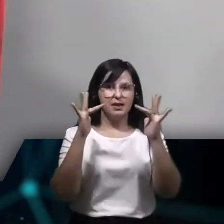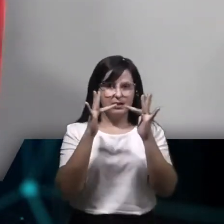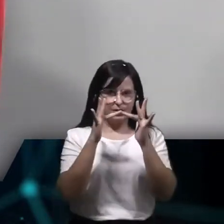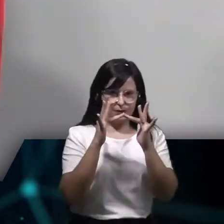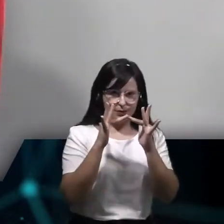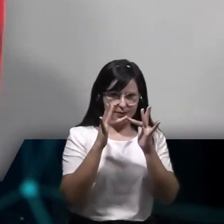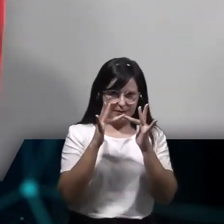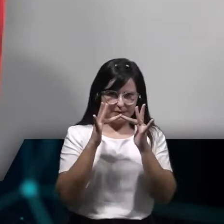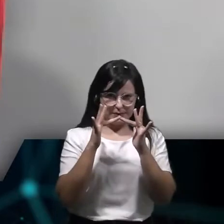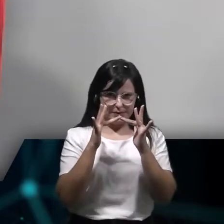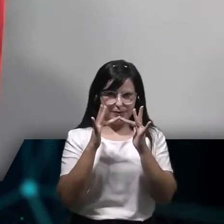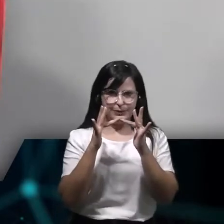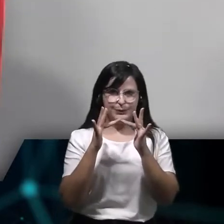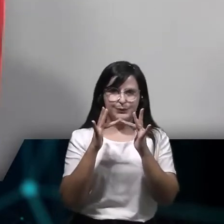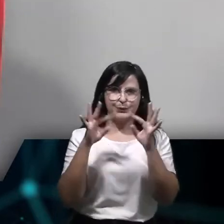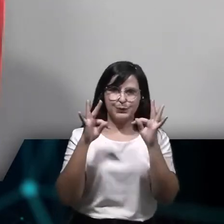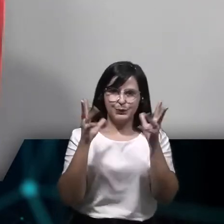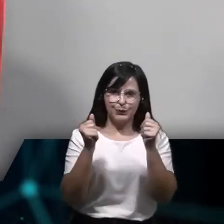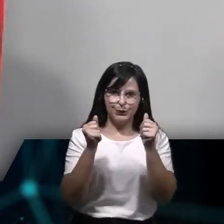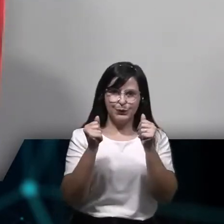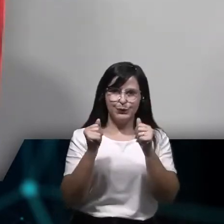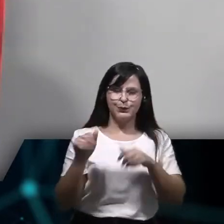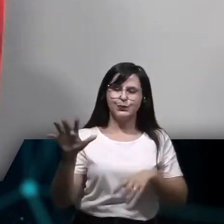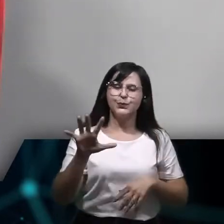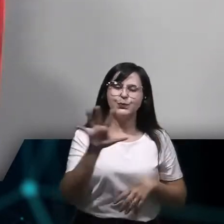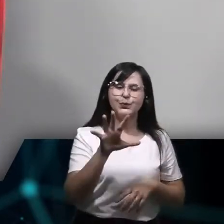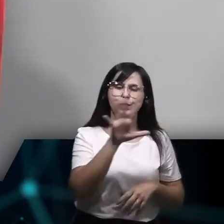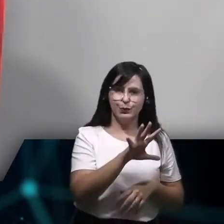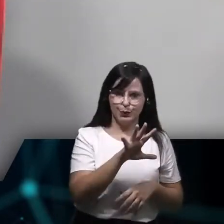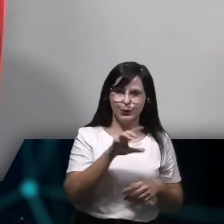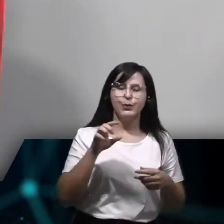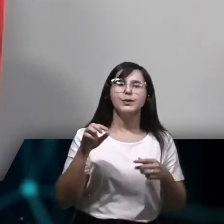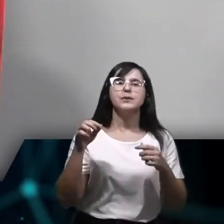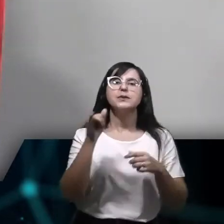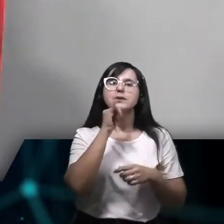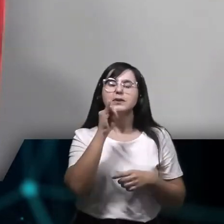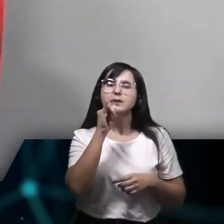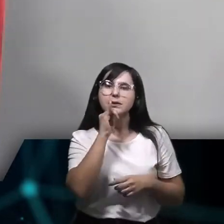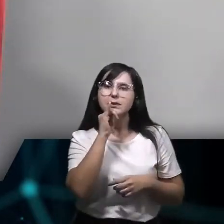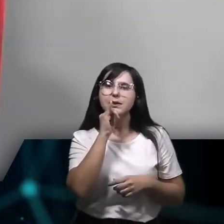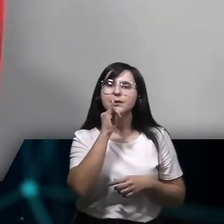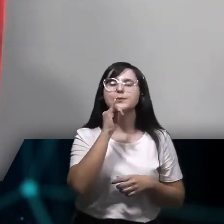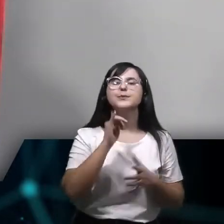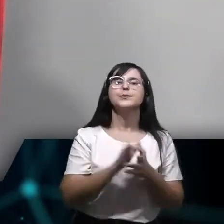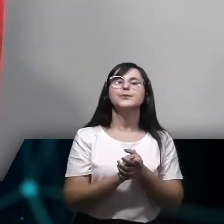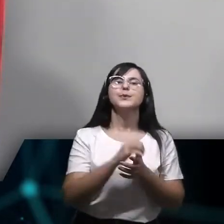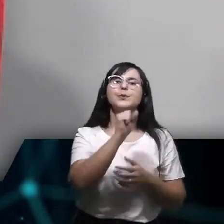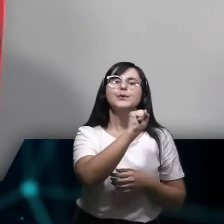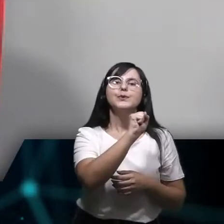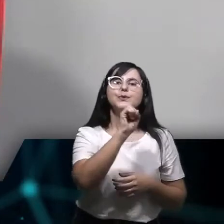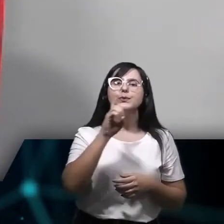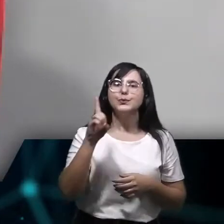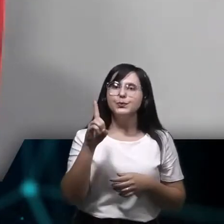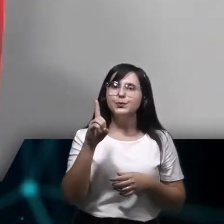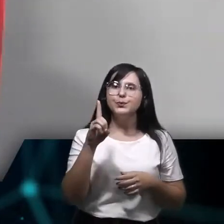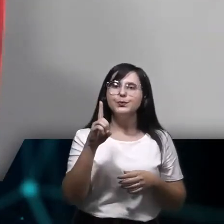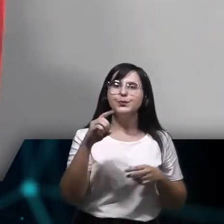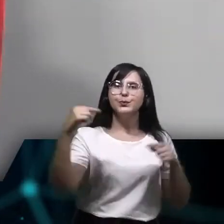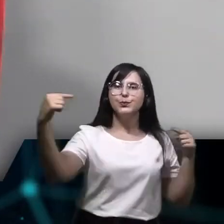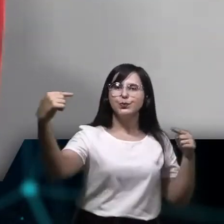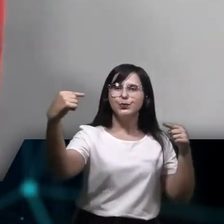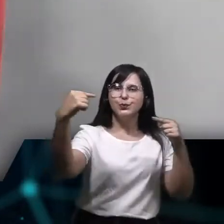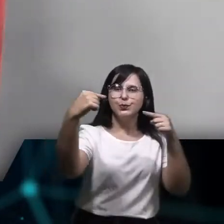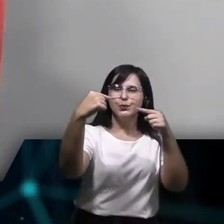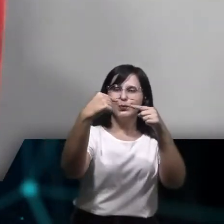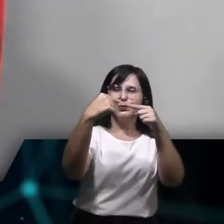as principais comunidades do município de Brejo de Amadeus, que é São Domingos, ligando a Brejo Sede e São Domingos, até Fazenda